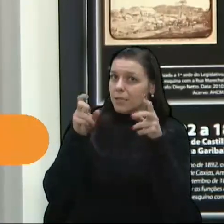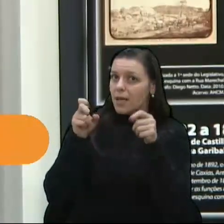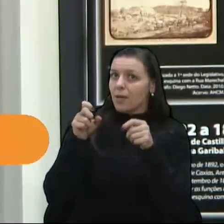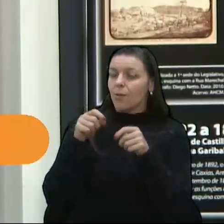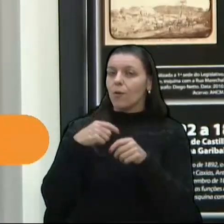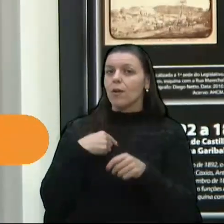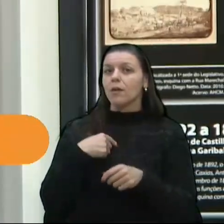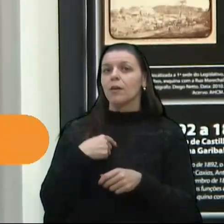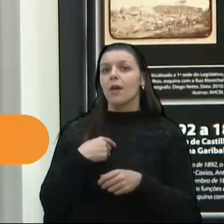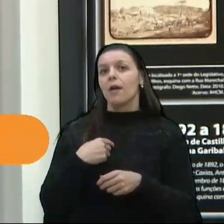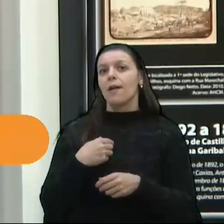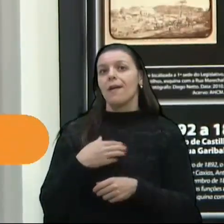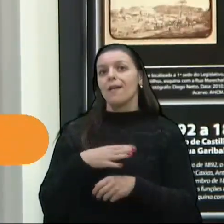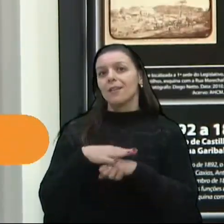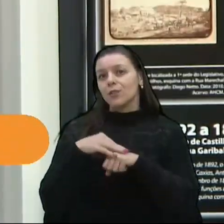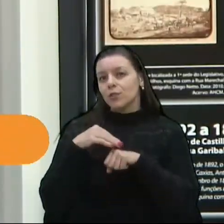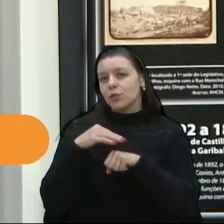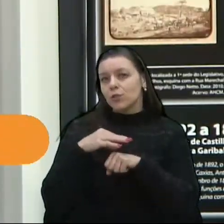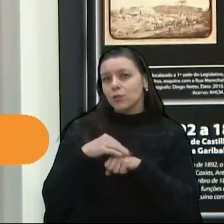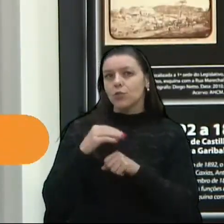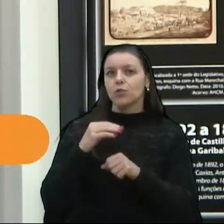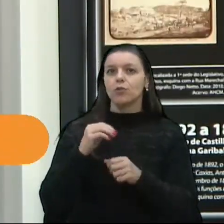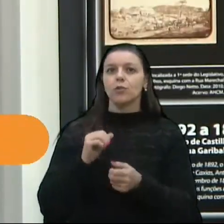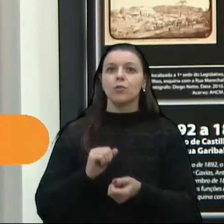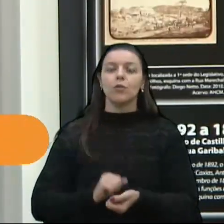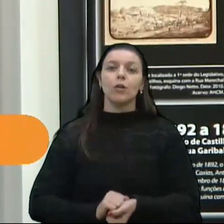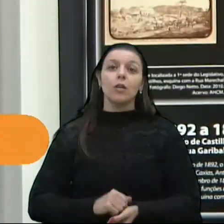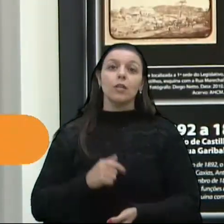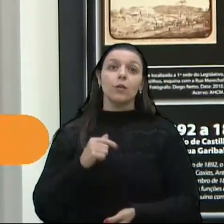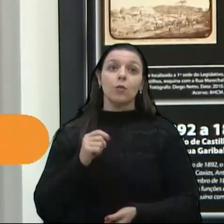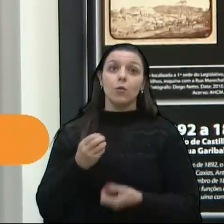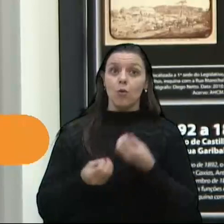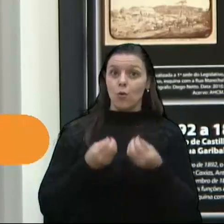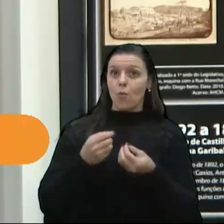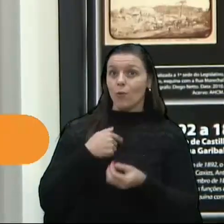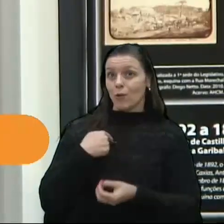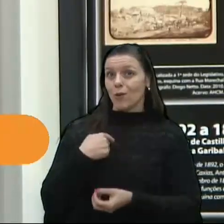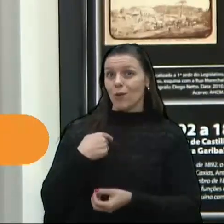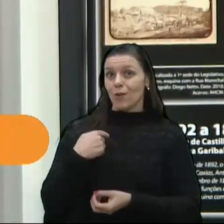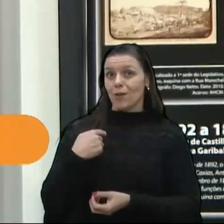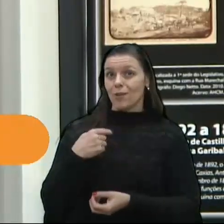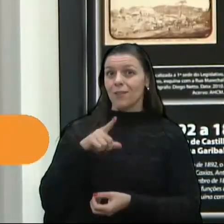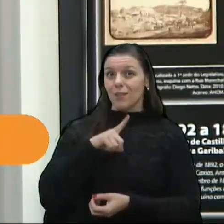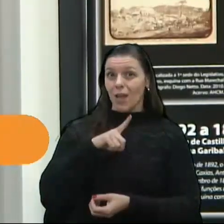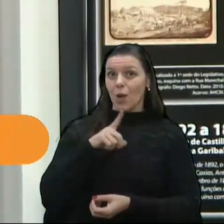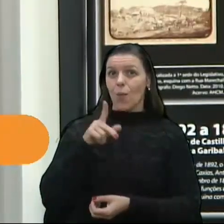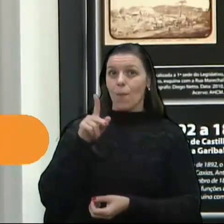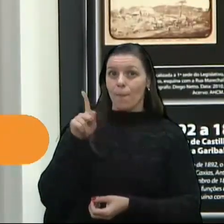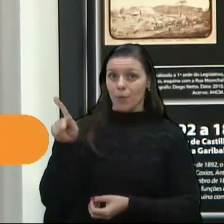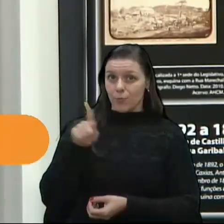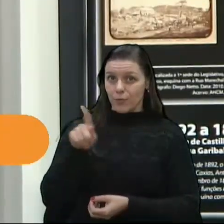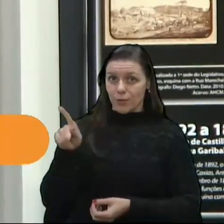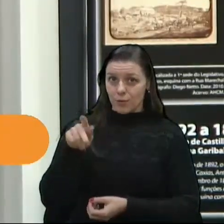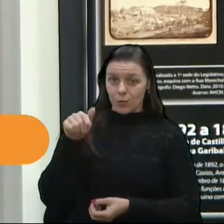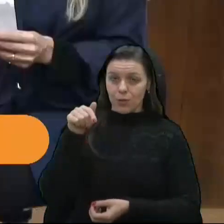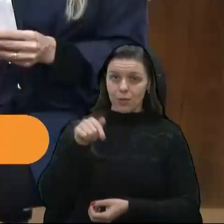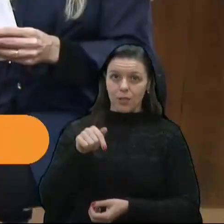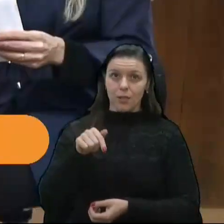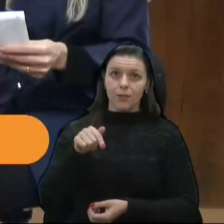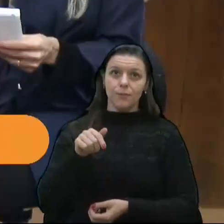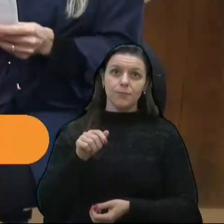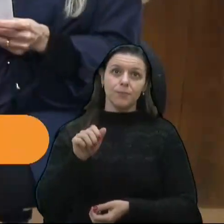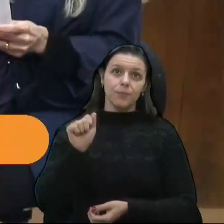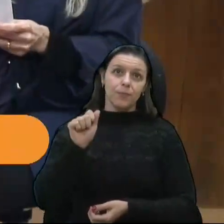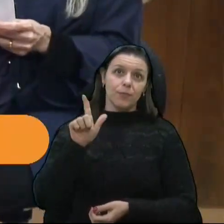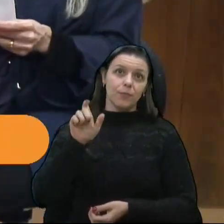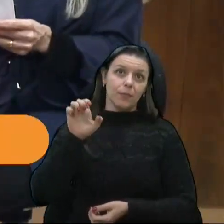despretensioso. E como a gente tem um professor aqui, o Alexandre, né? Mas assim, essa nova legião de profissionais que